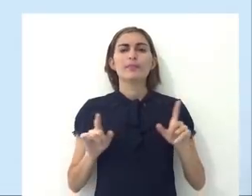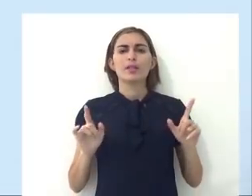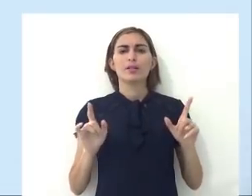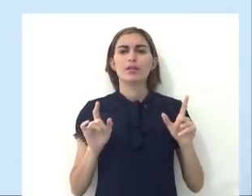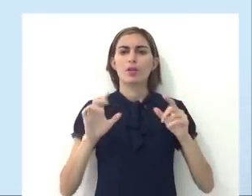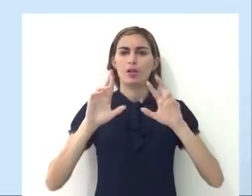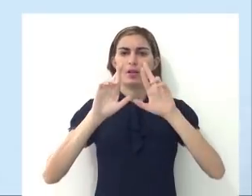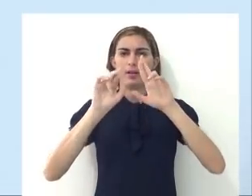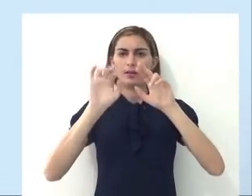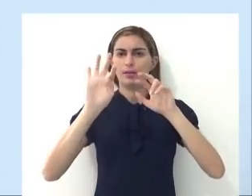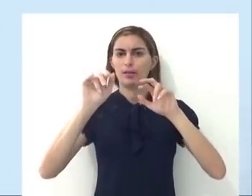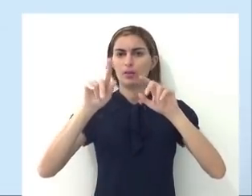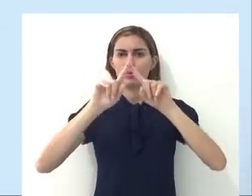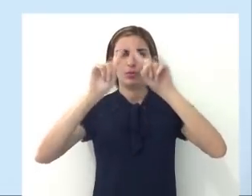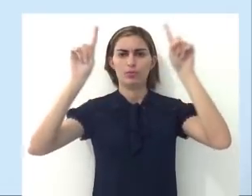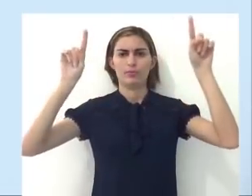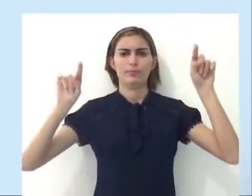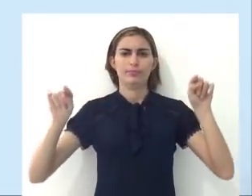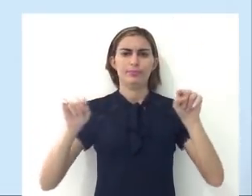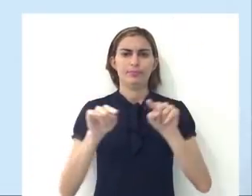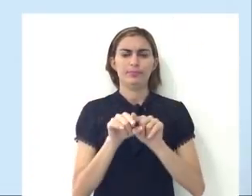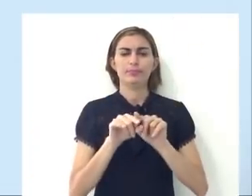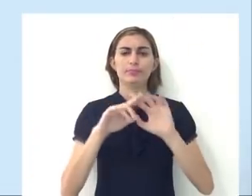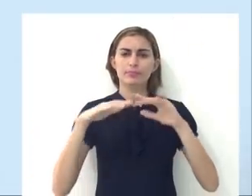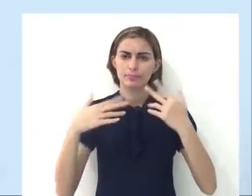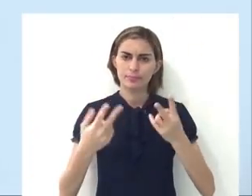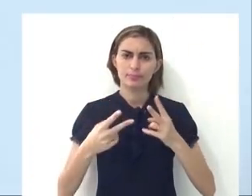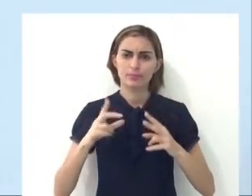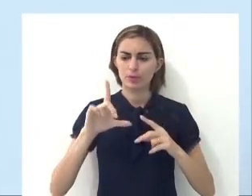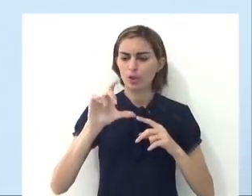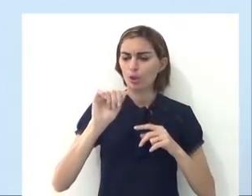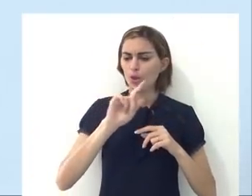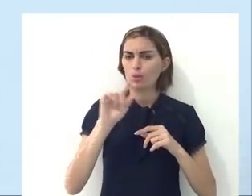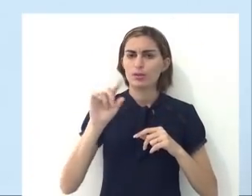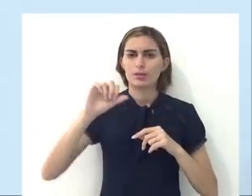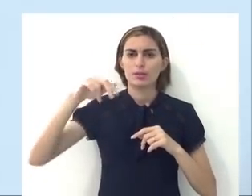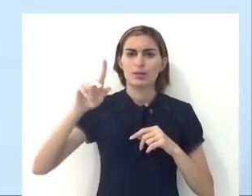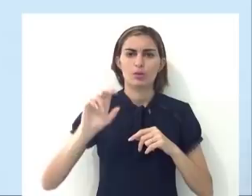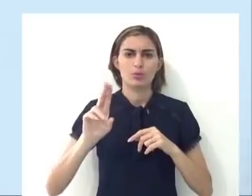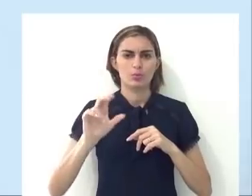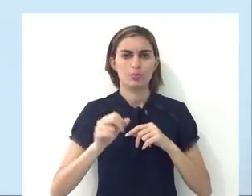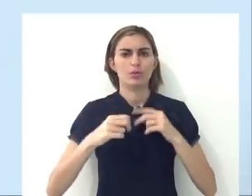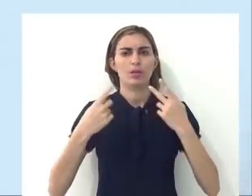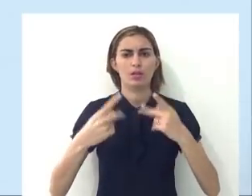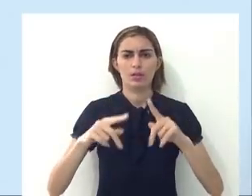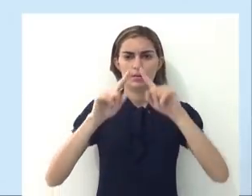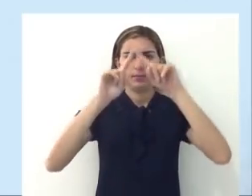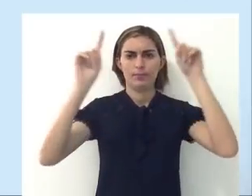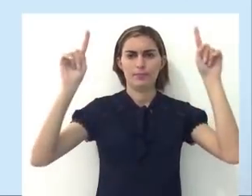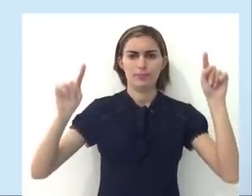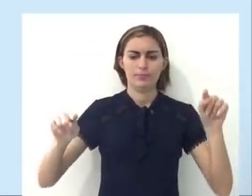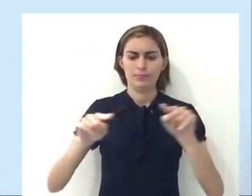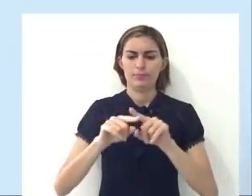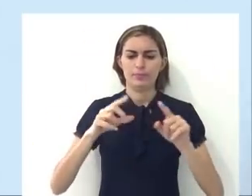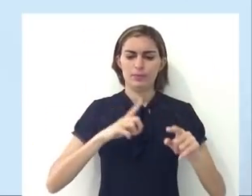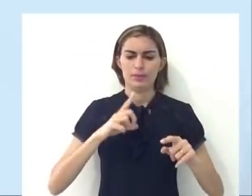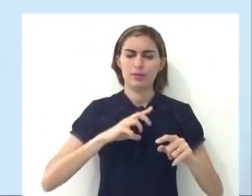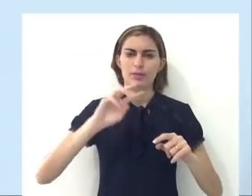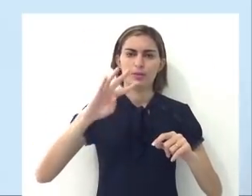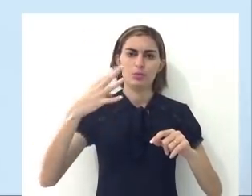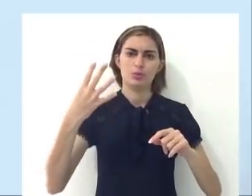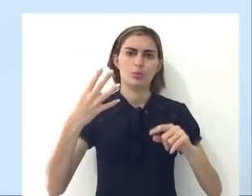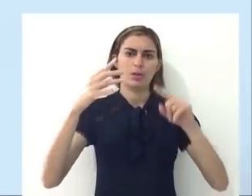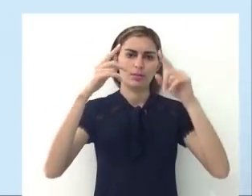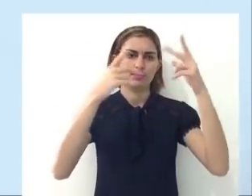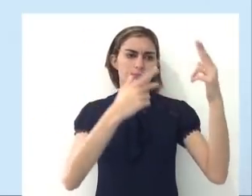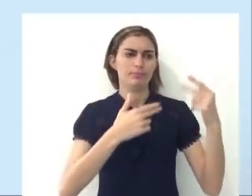propriedade do retângulo e a propriedade ainda do losango, porque o losango ele é um paralelogramo que tem os quatro